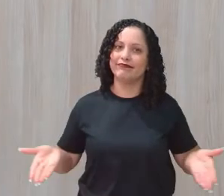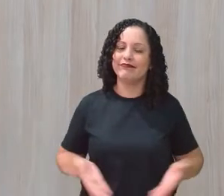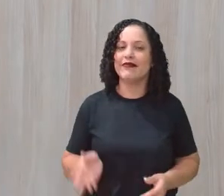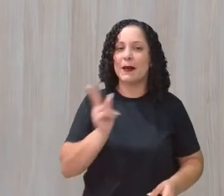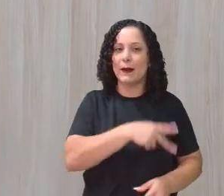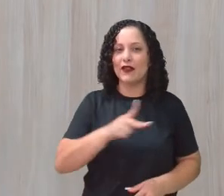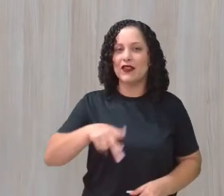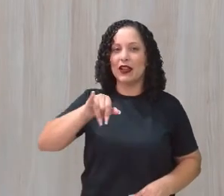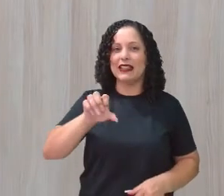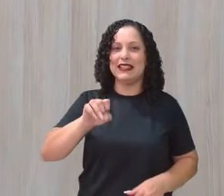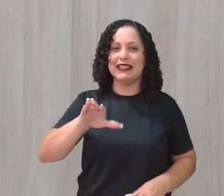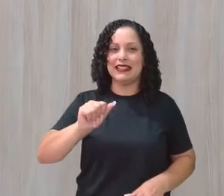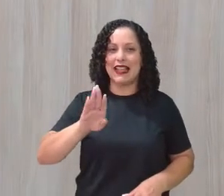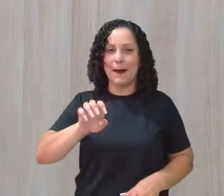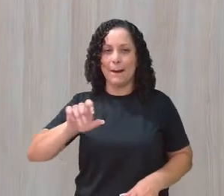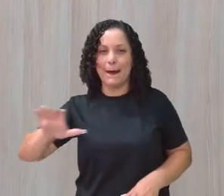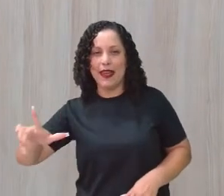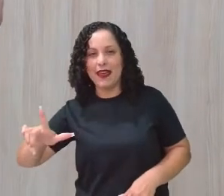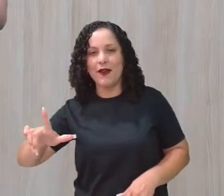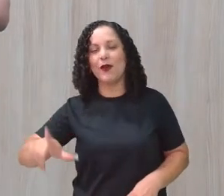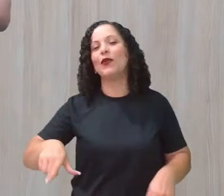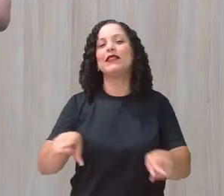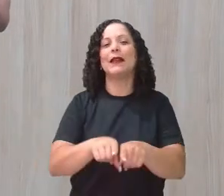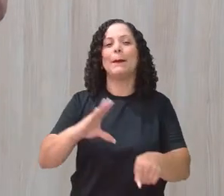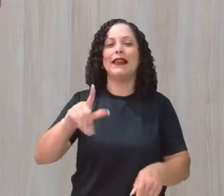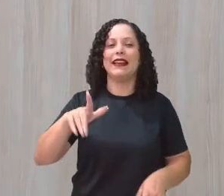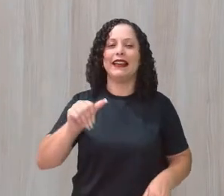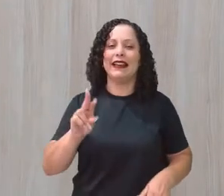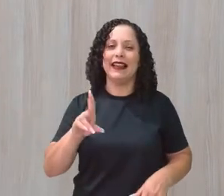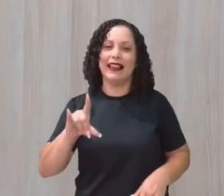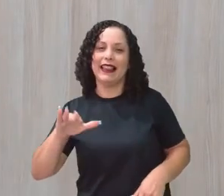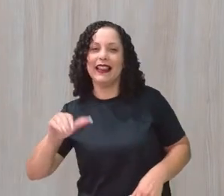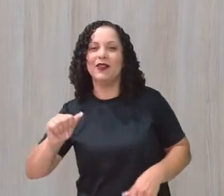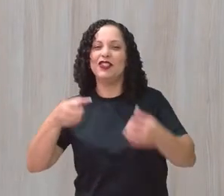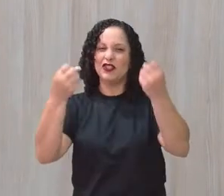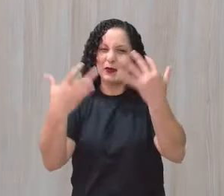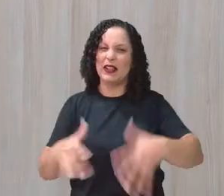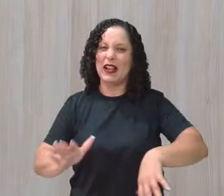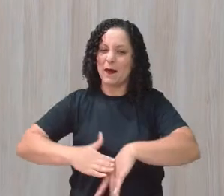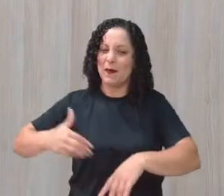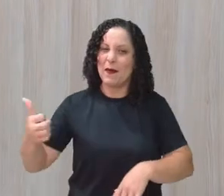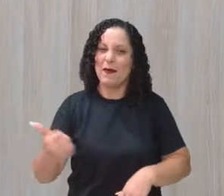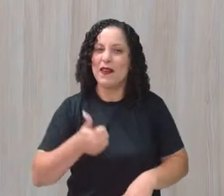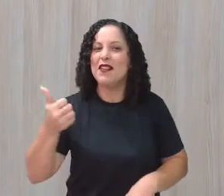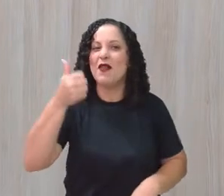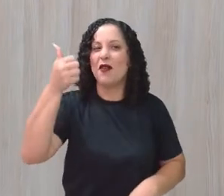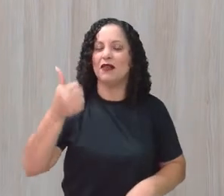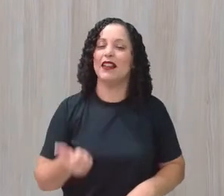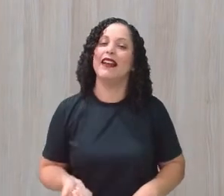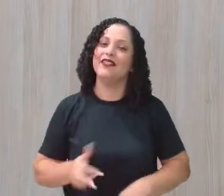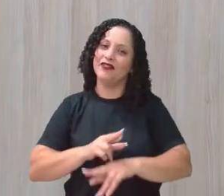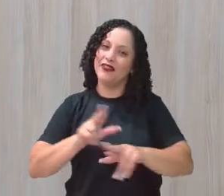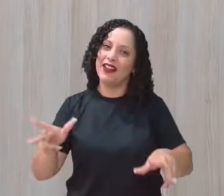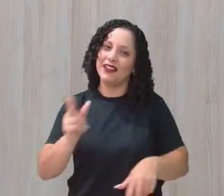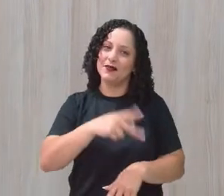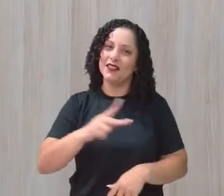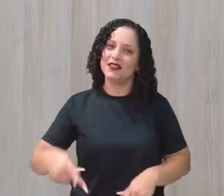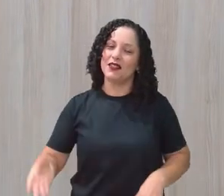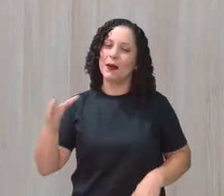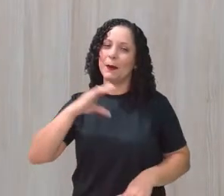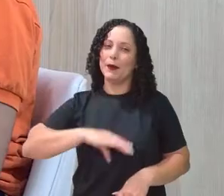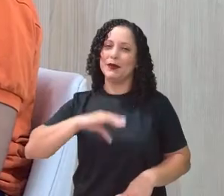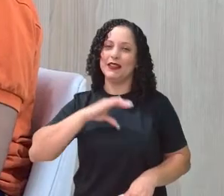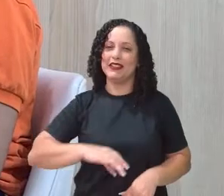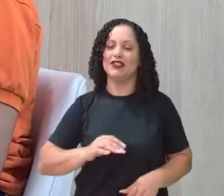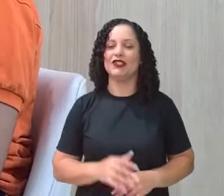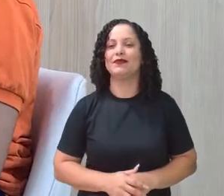professora Cláudia explica bem melhor do que a professora de língua portuguesa, as professoras. Porque eles são, é